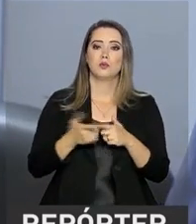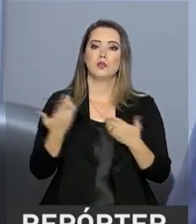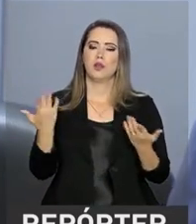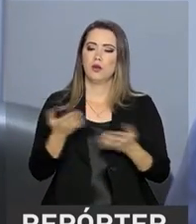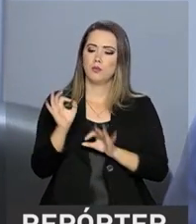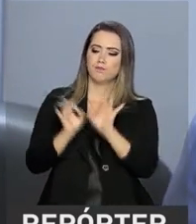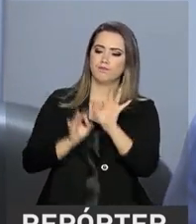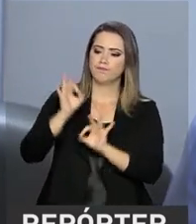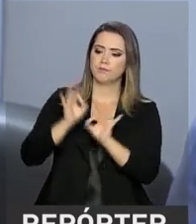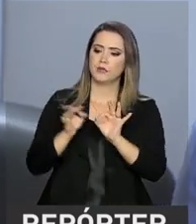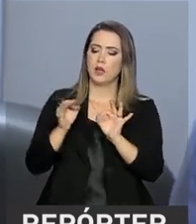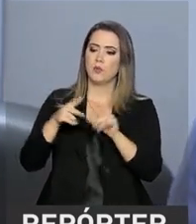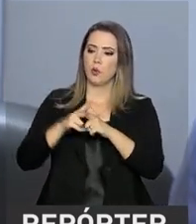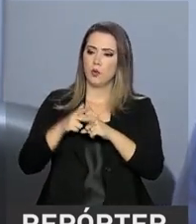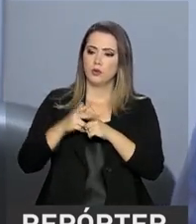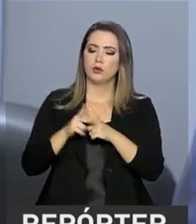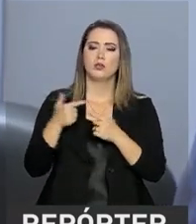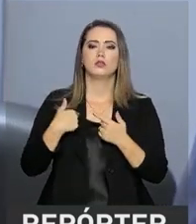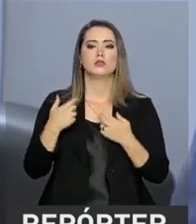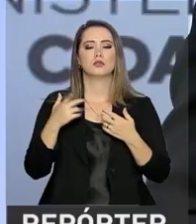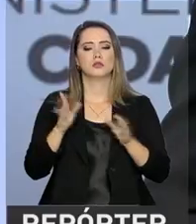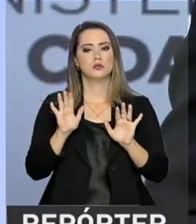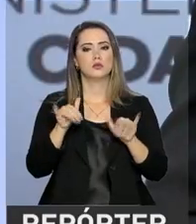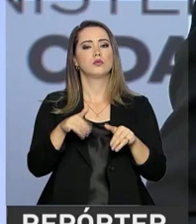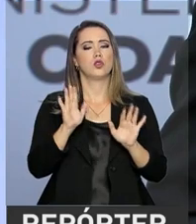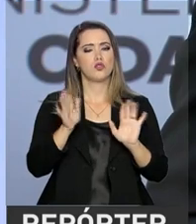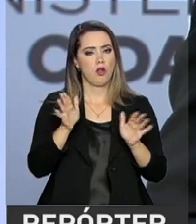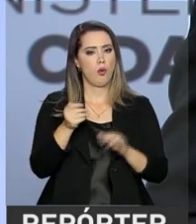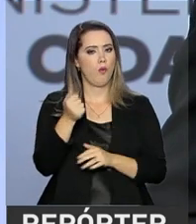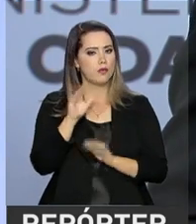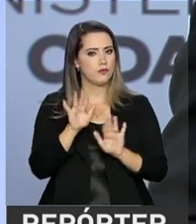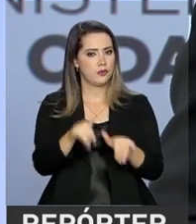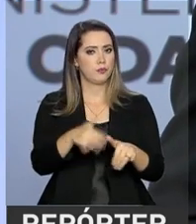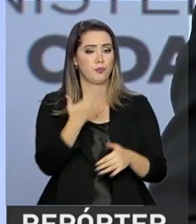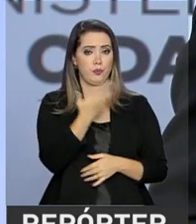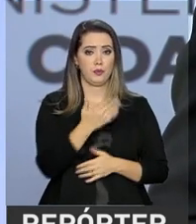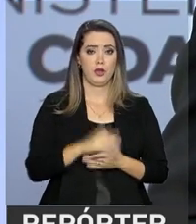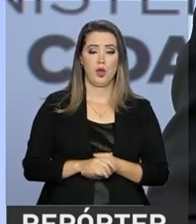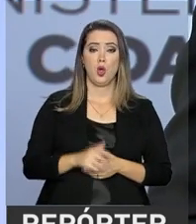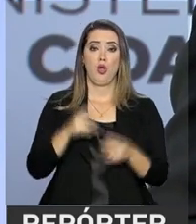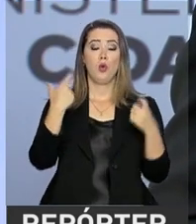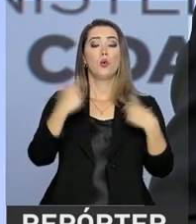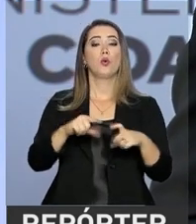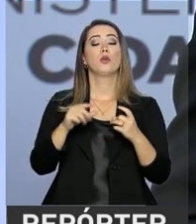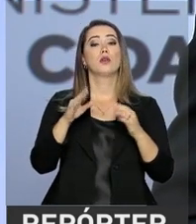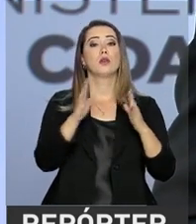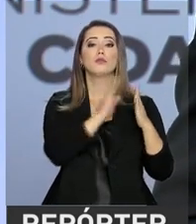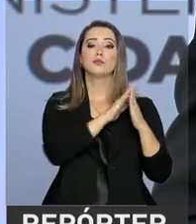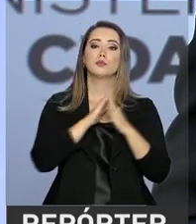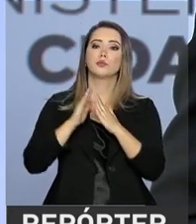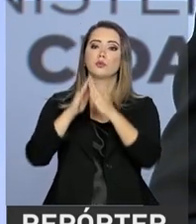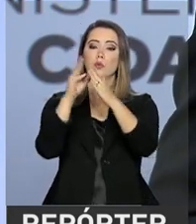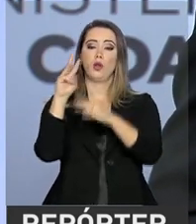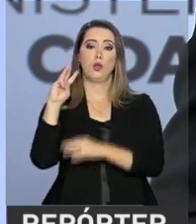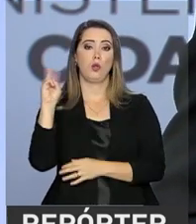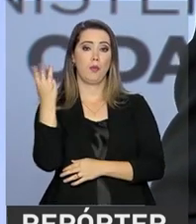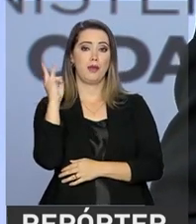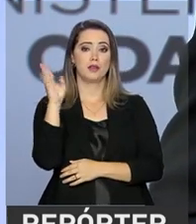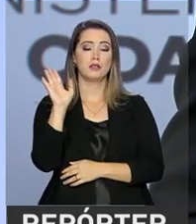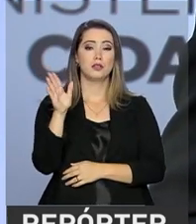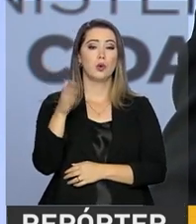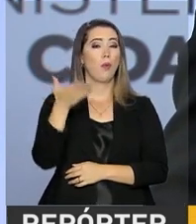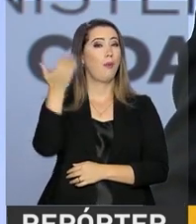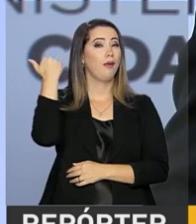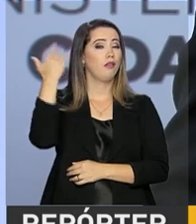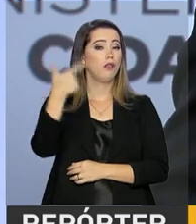acreditou que pudesse efetivamente as obras do residencial canto da serra iniciaram em 2014 já se passaram